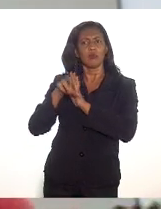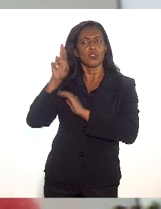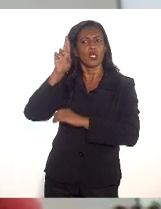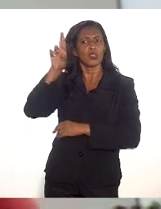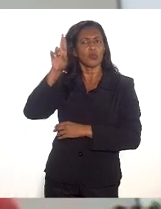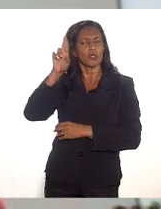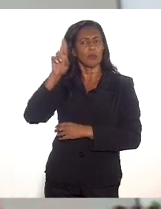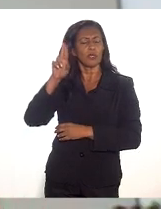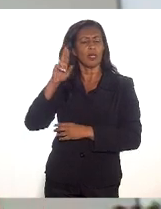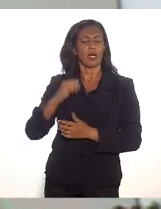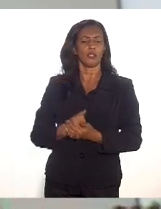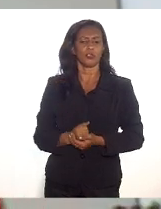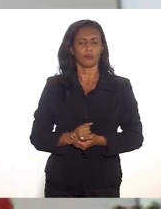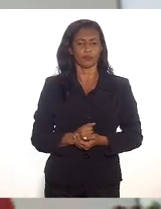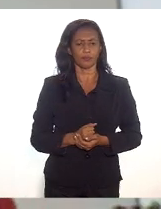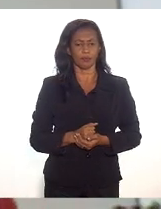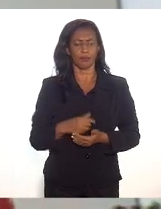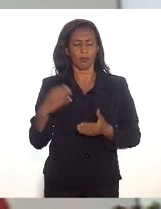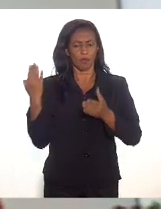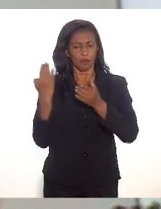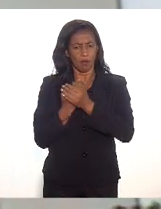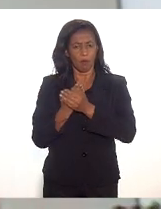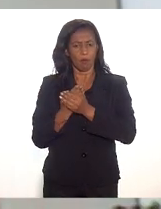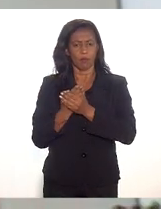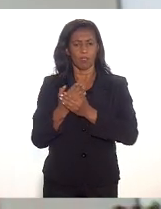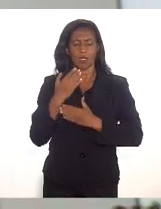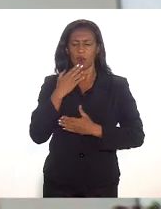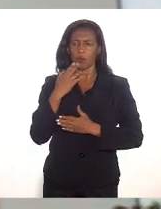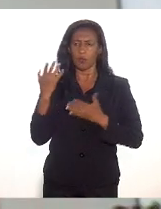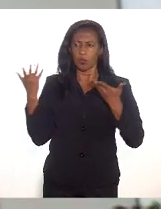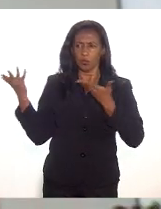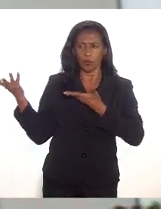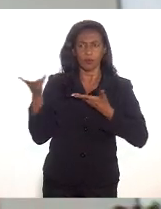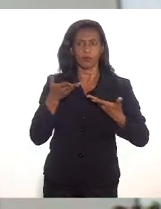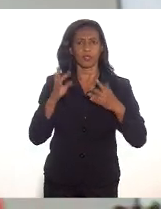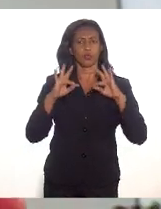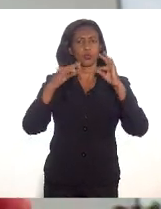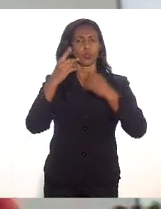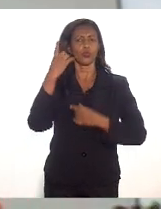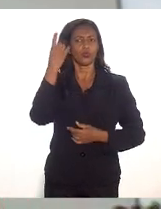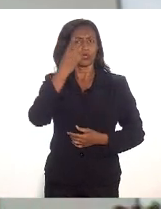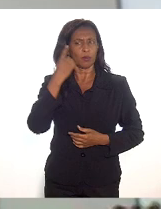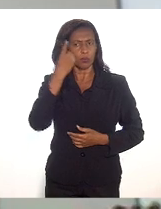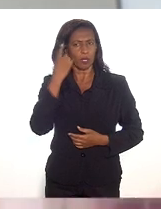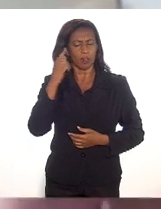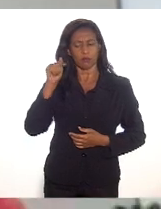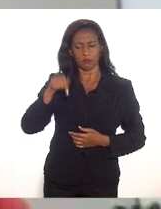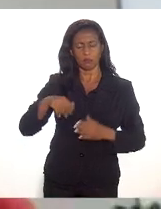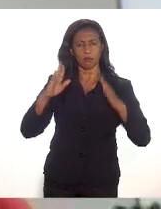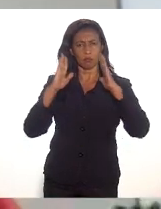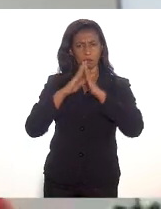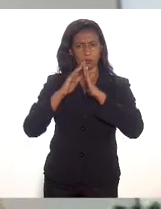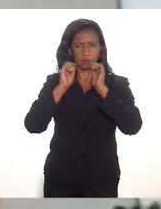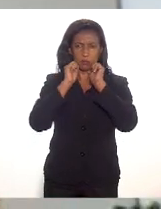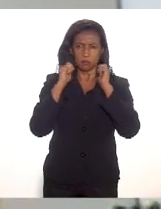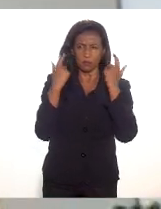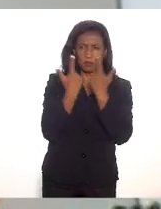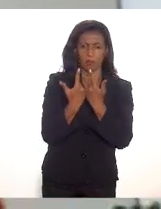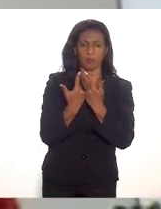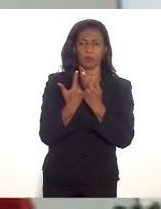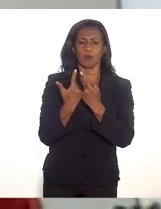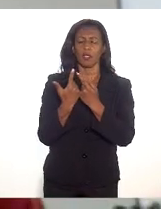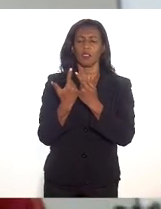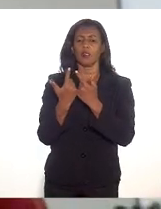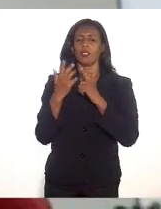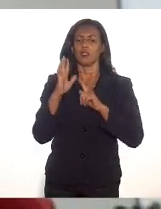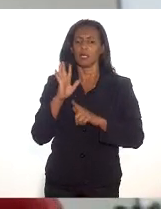um chamado a todos os deputados e deputadas dessa casa que defendem o poder legislativo, que